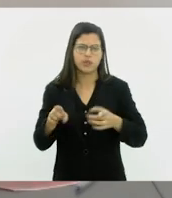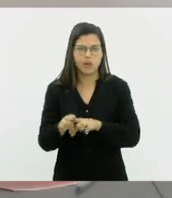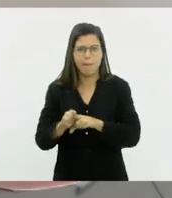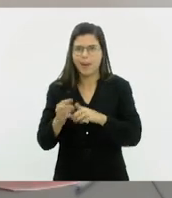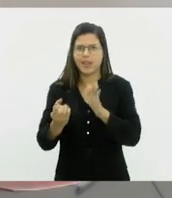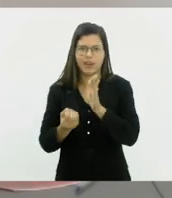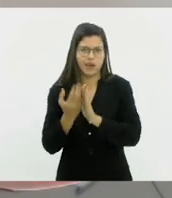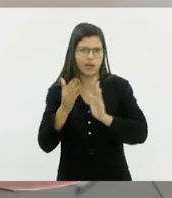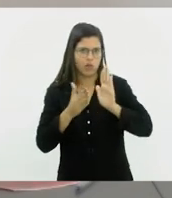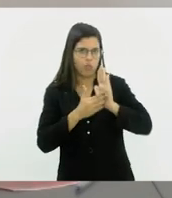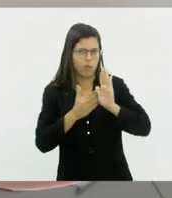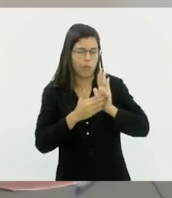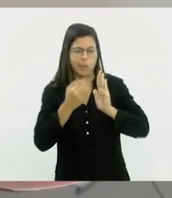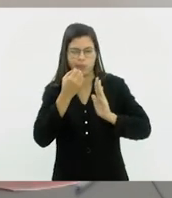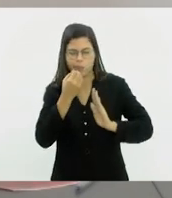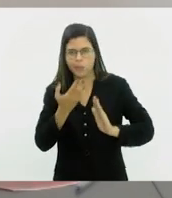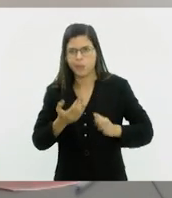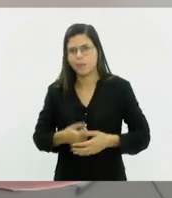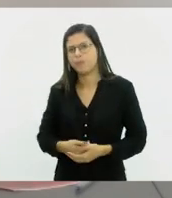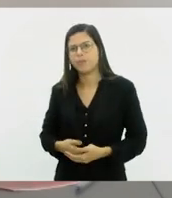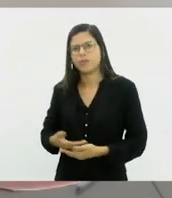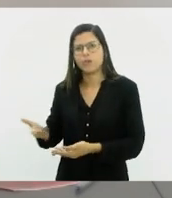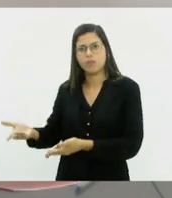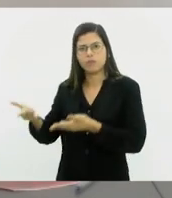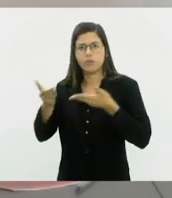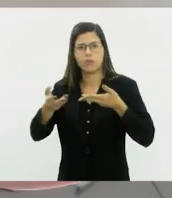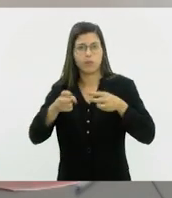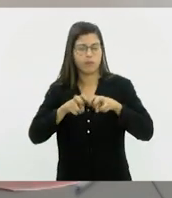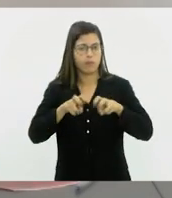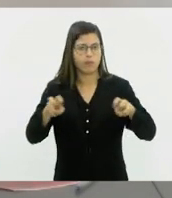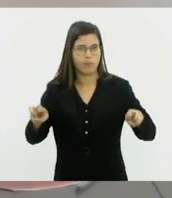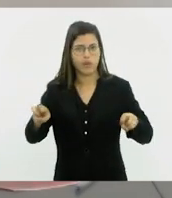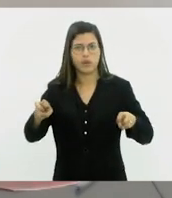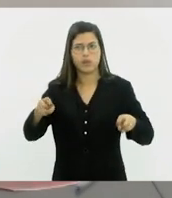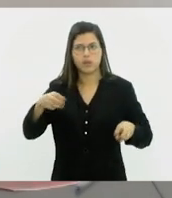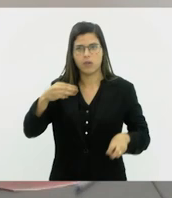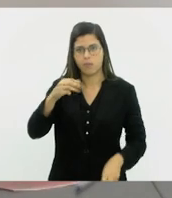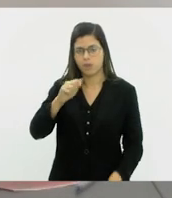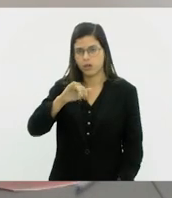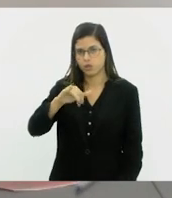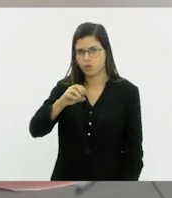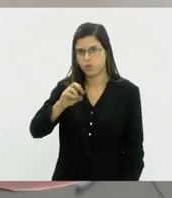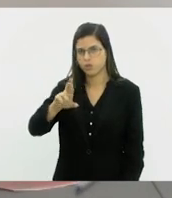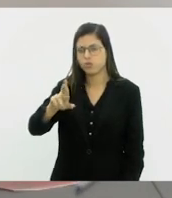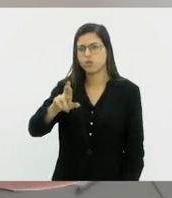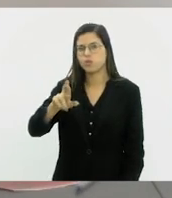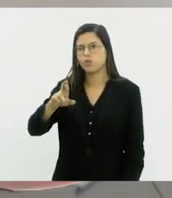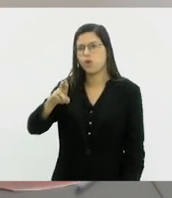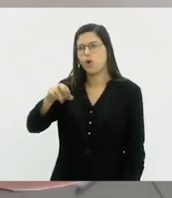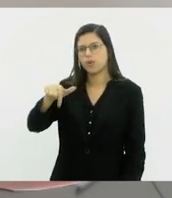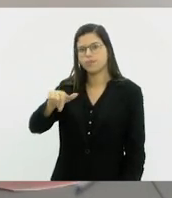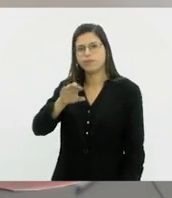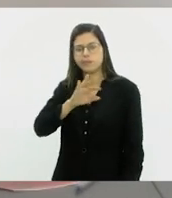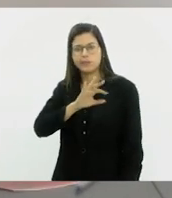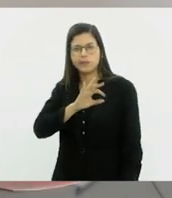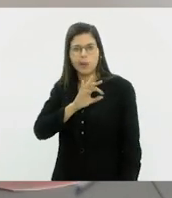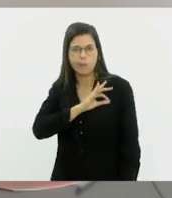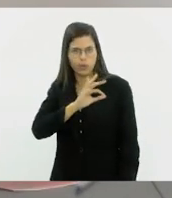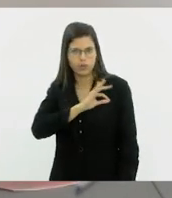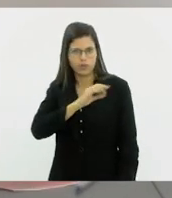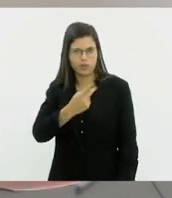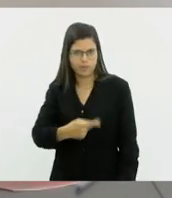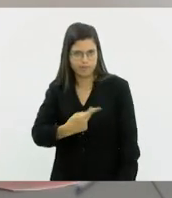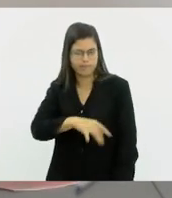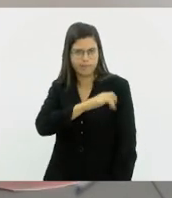eh chamo para compor a mesa o Major maelo da Polícia Militar do Rio de Janeiro